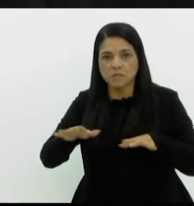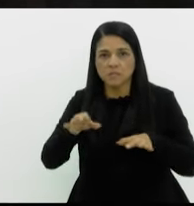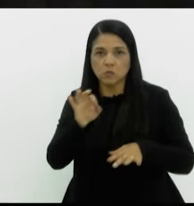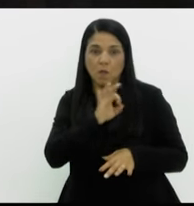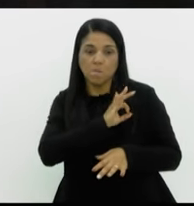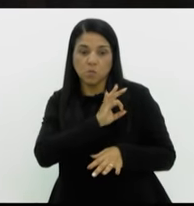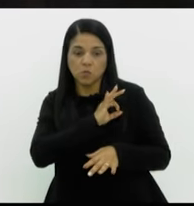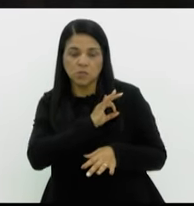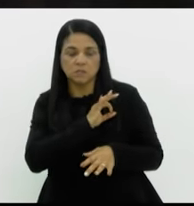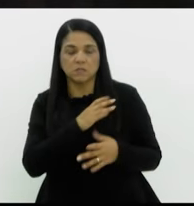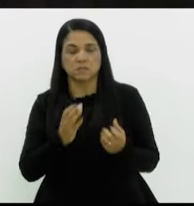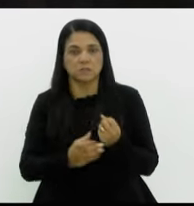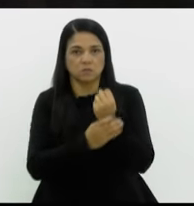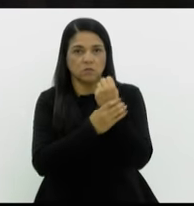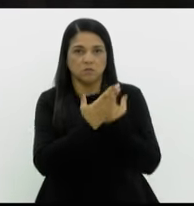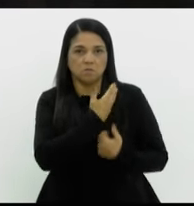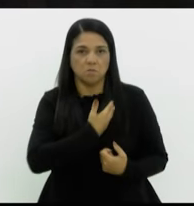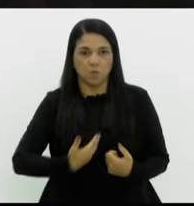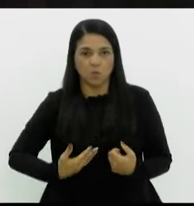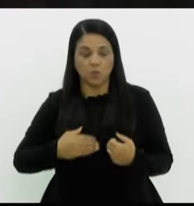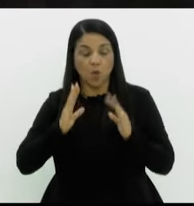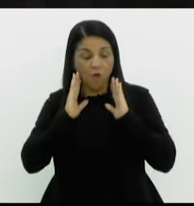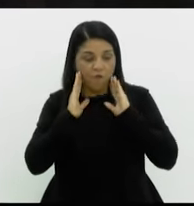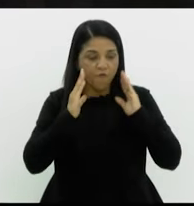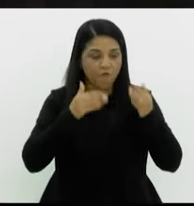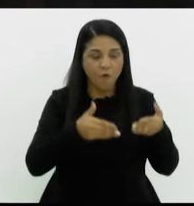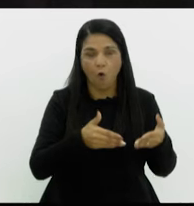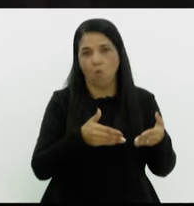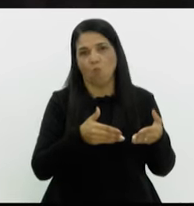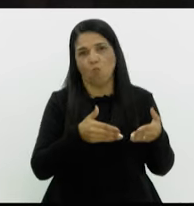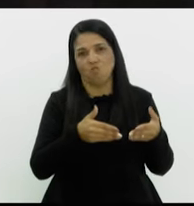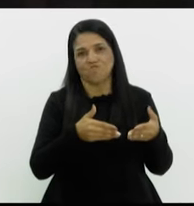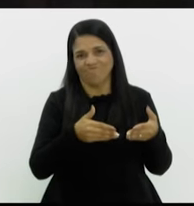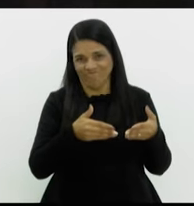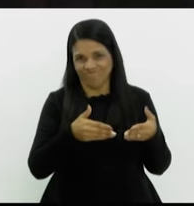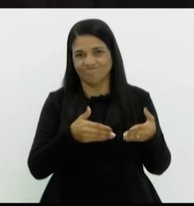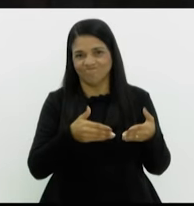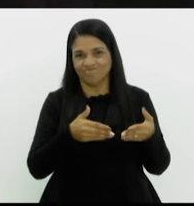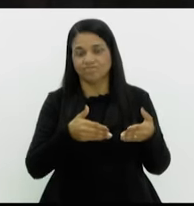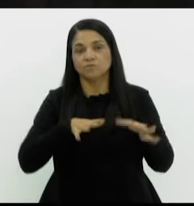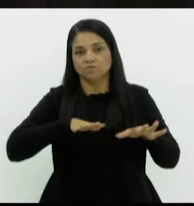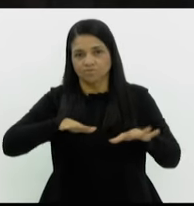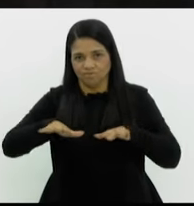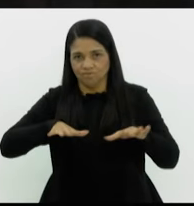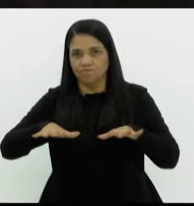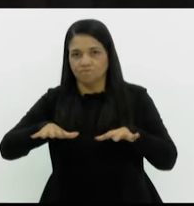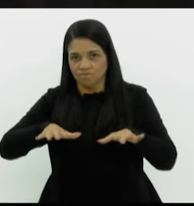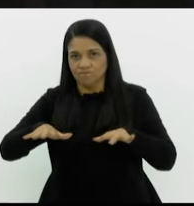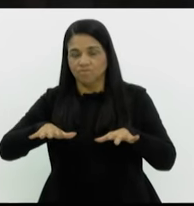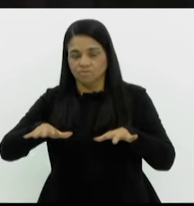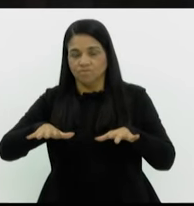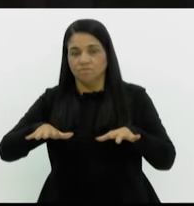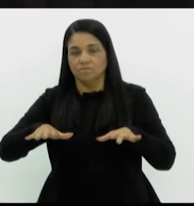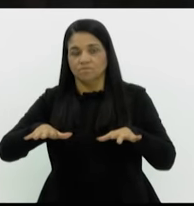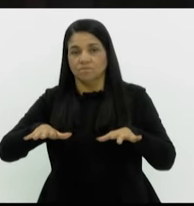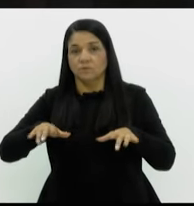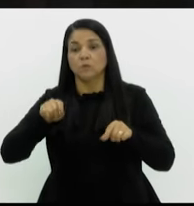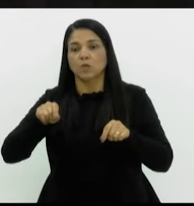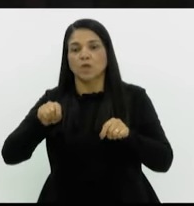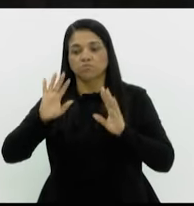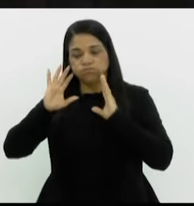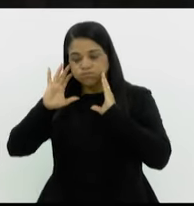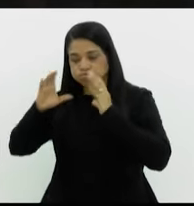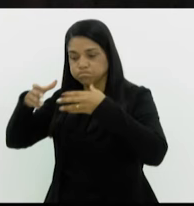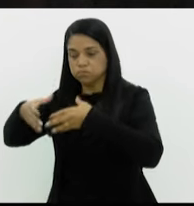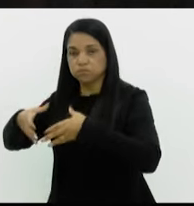segurança pública do foco central e do movimento mais cívico que existe